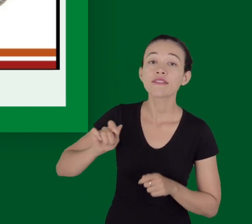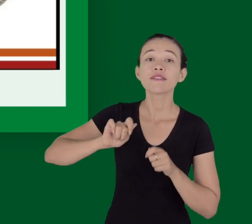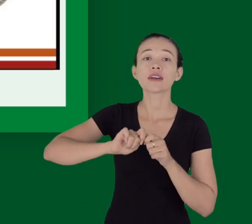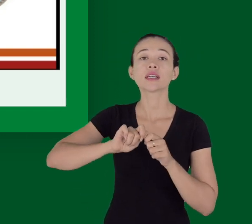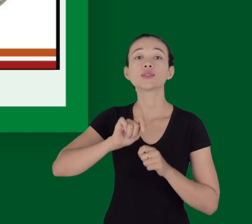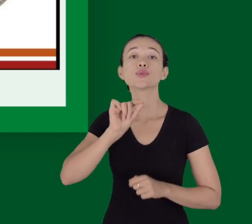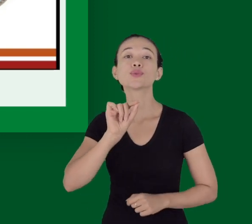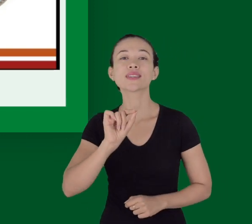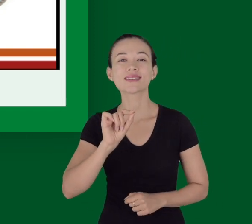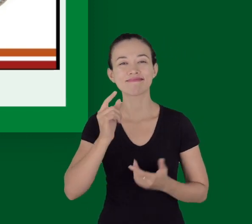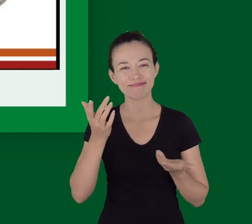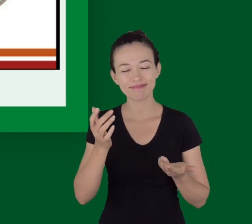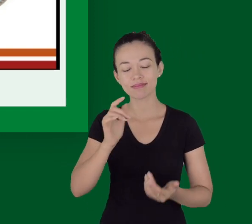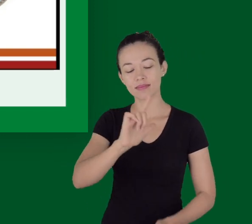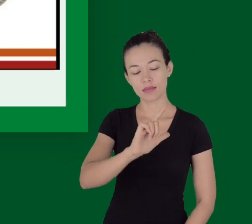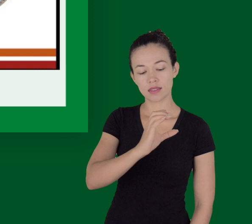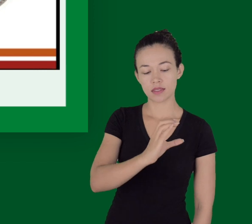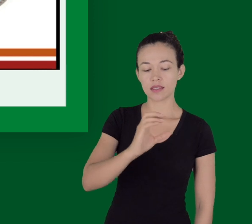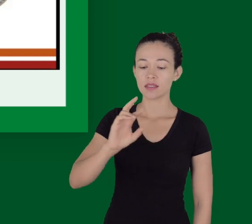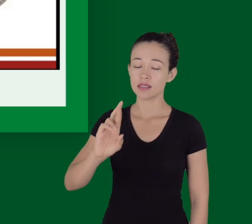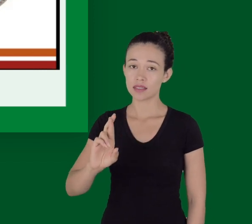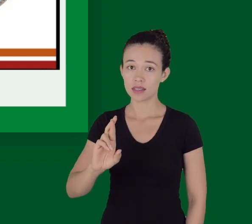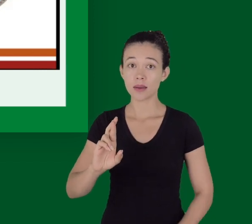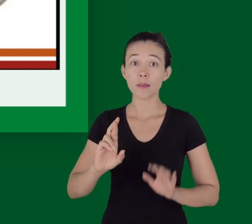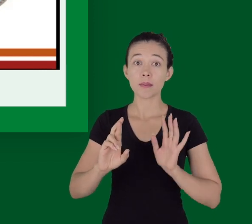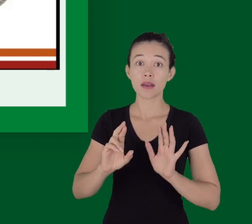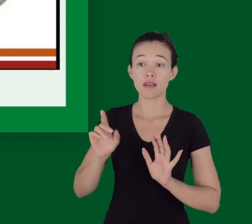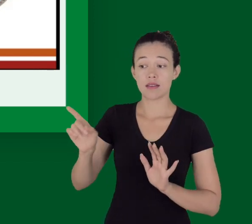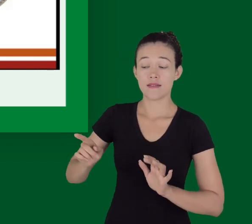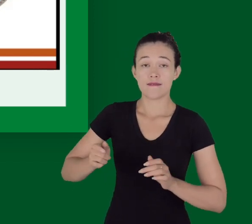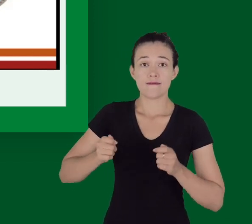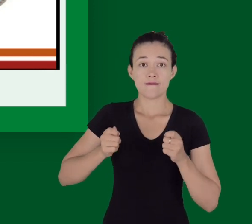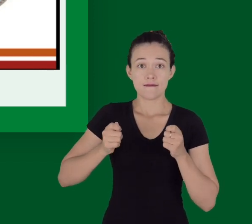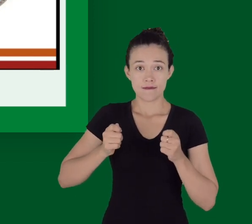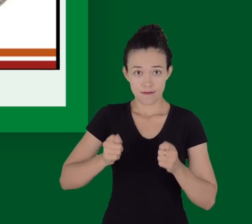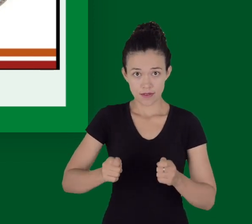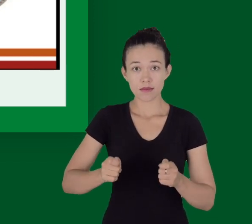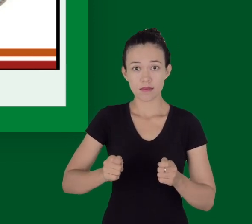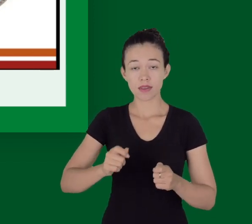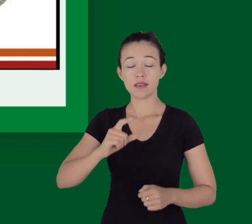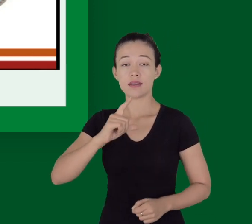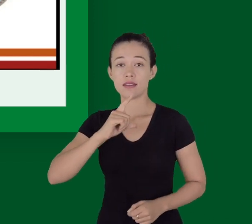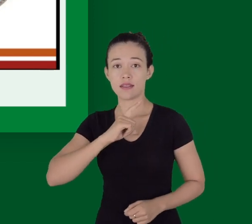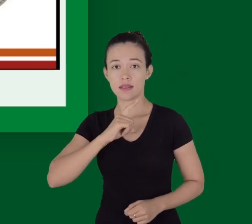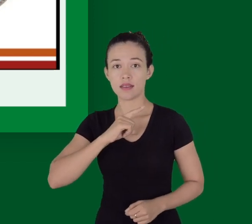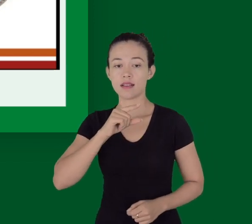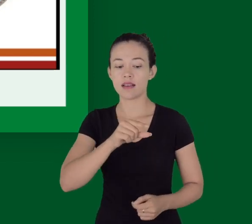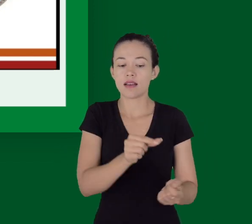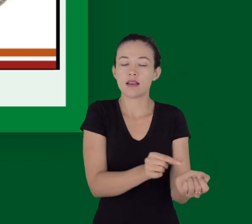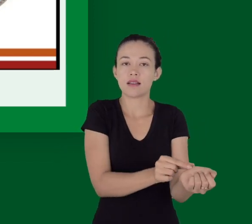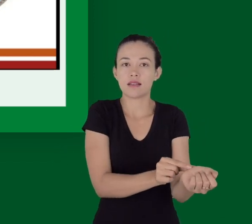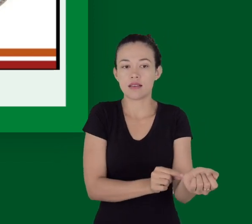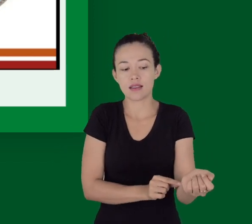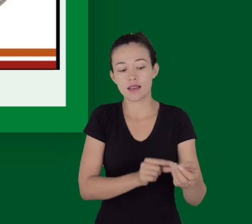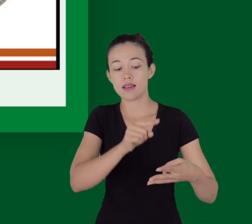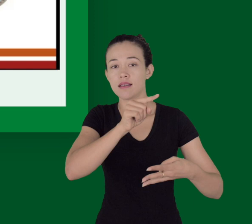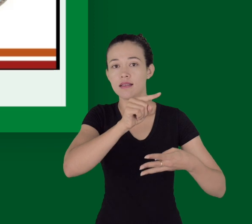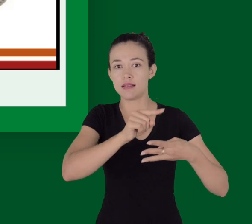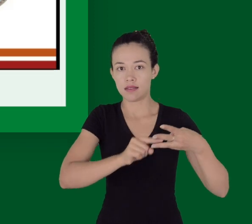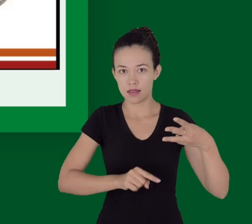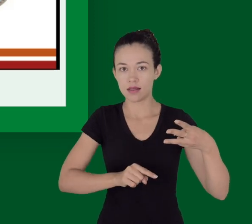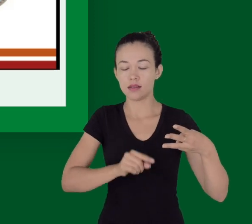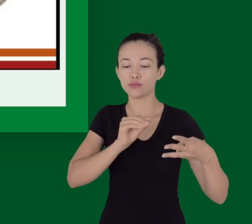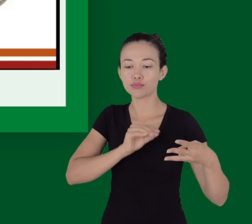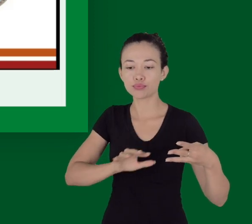terceiro ventrículo, no quarto ventrículo, né? E são eles que produzem o líquor. Acontece que o plexo coróide é uma estrutura muito